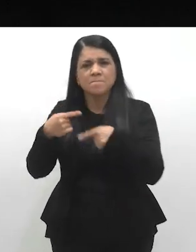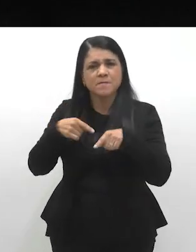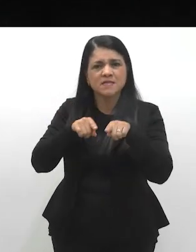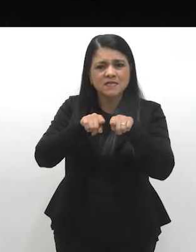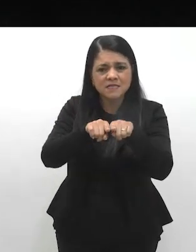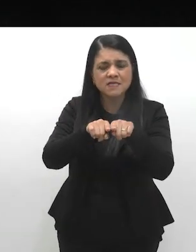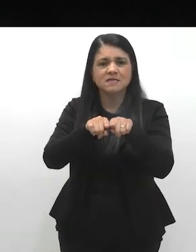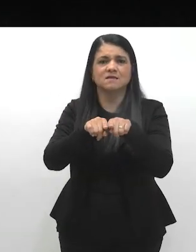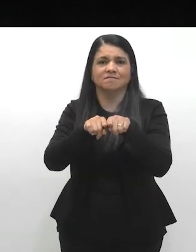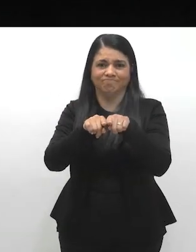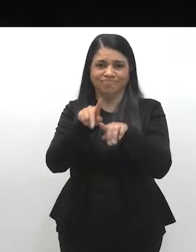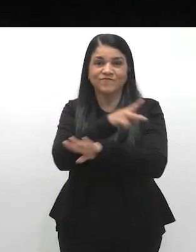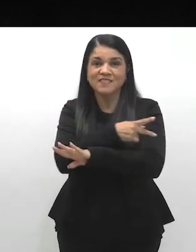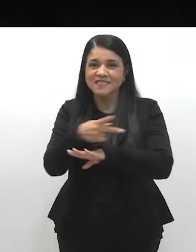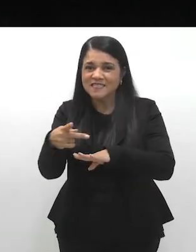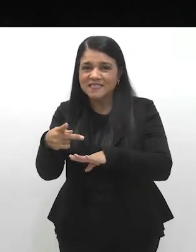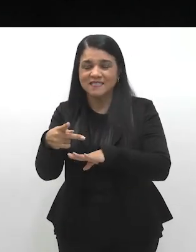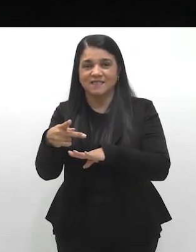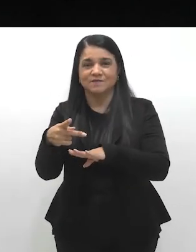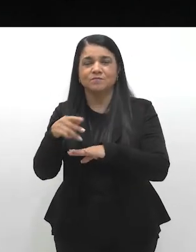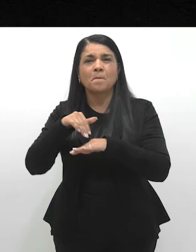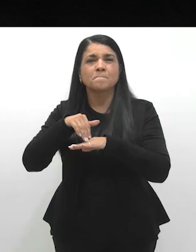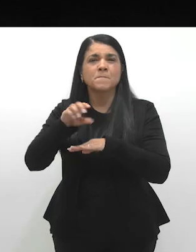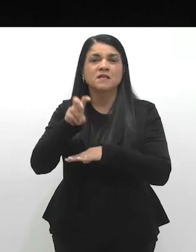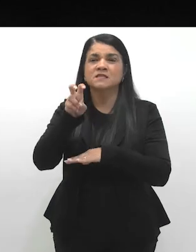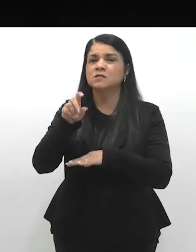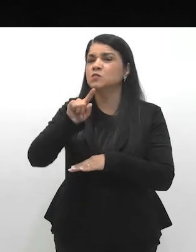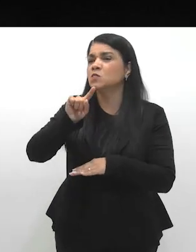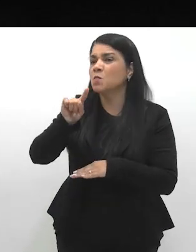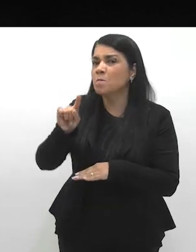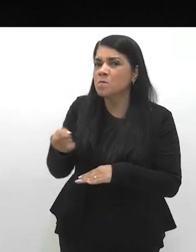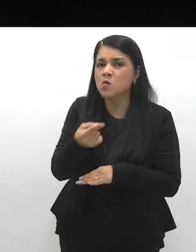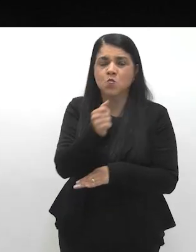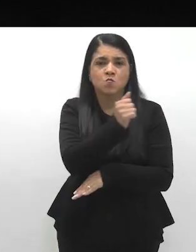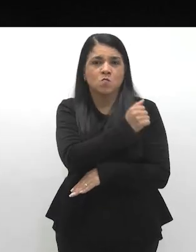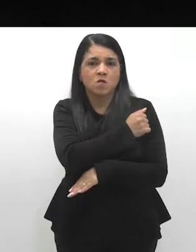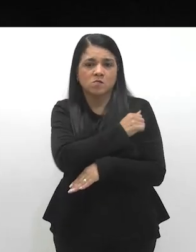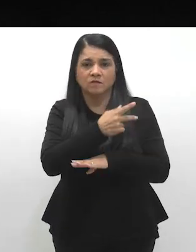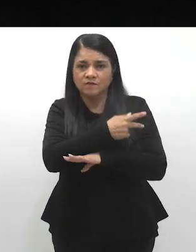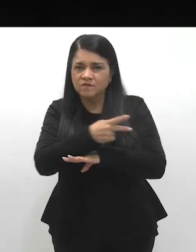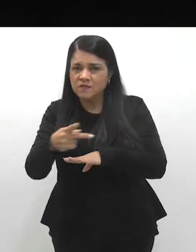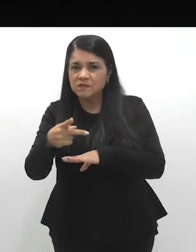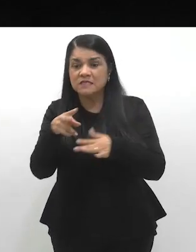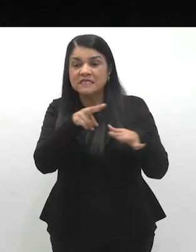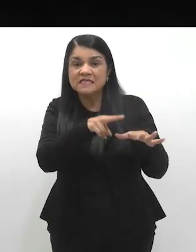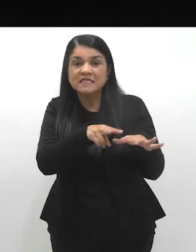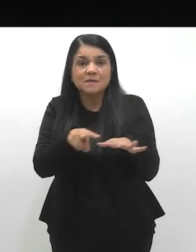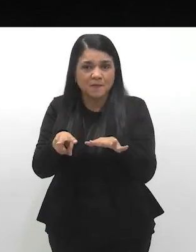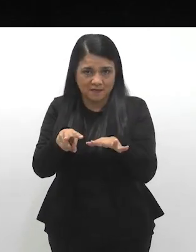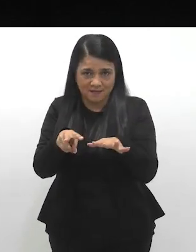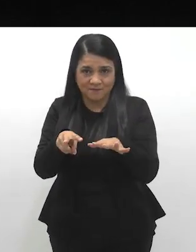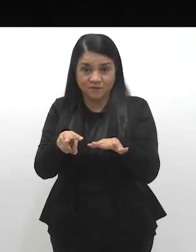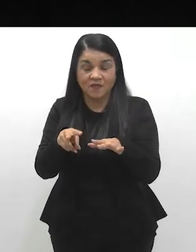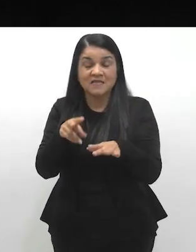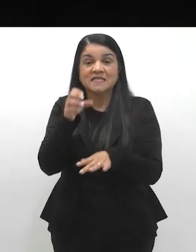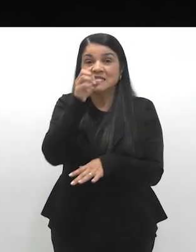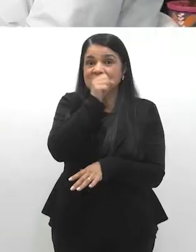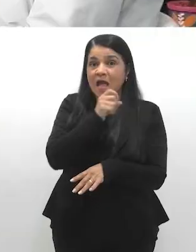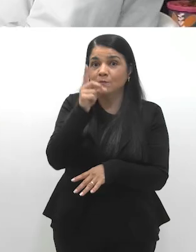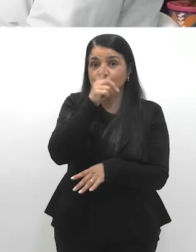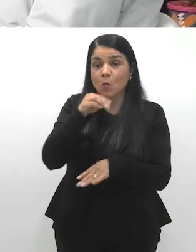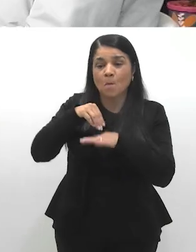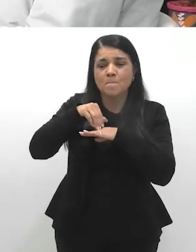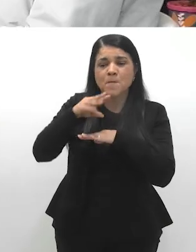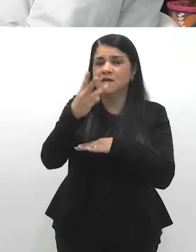essas parcerias que nós colocamos lá. E tivemos mais de 5.000 alunos visitando ao longo da semana. E no